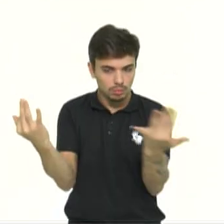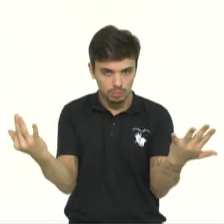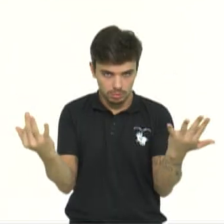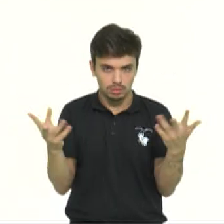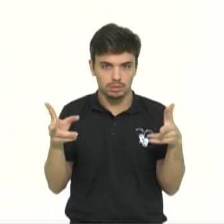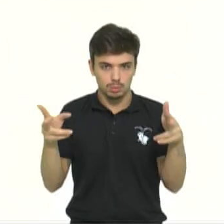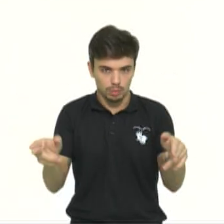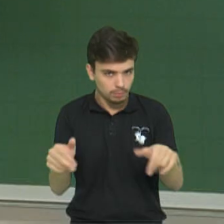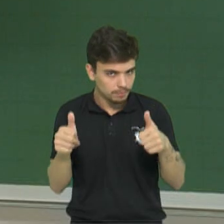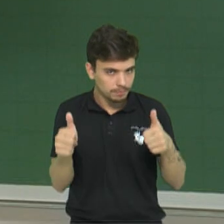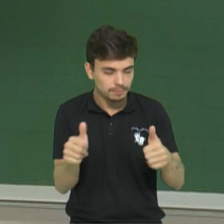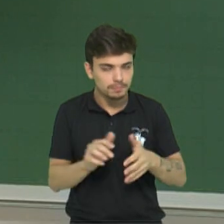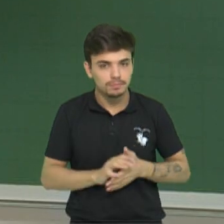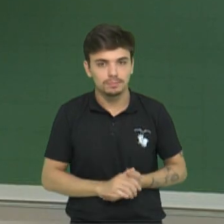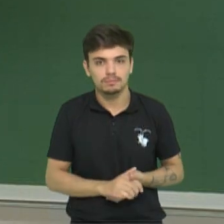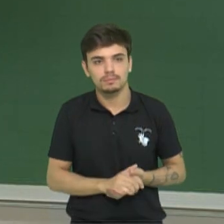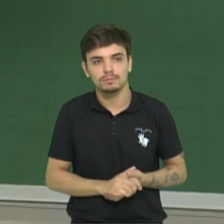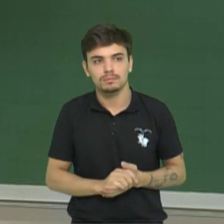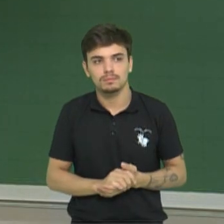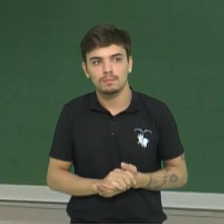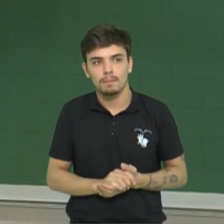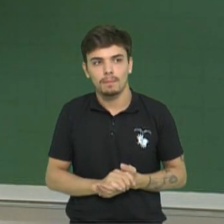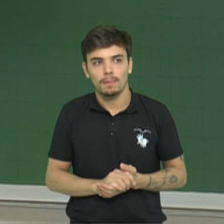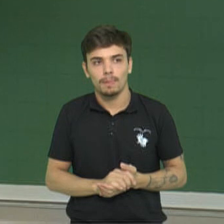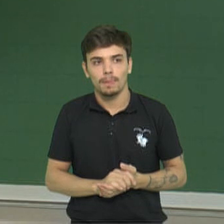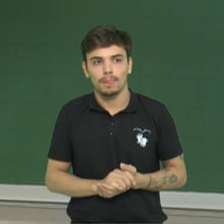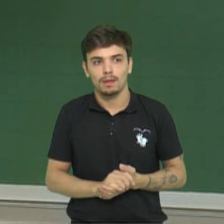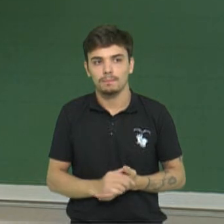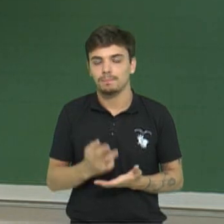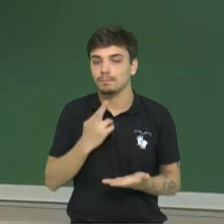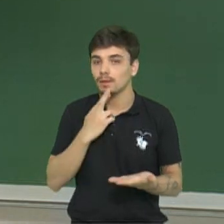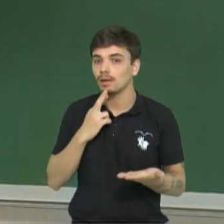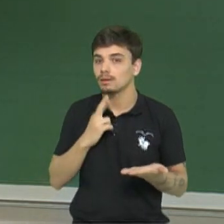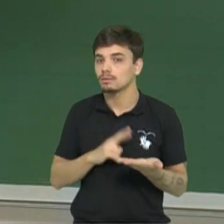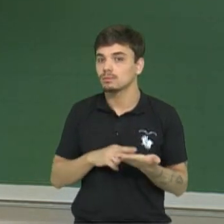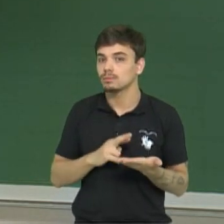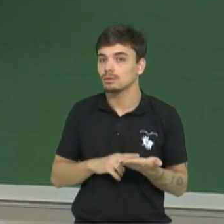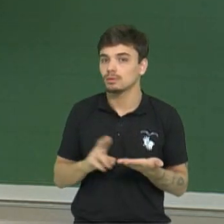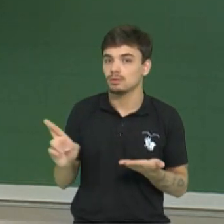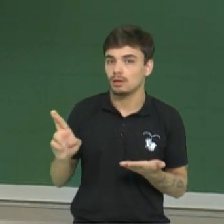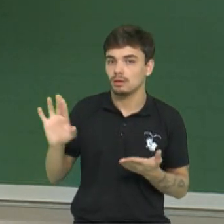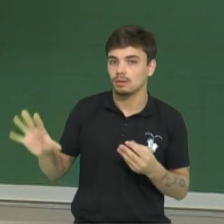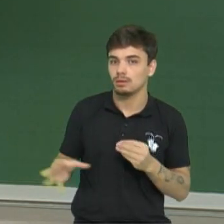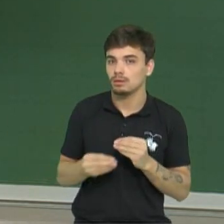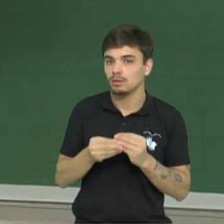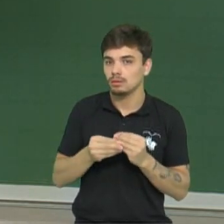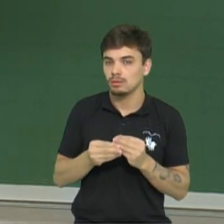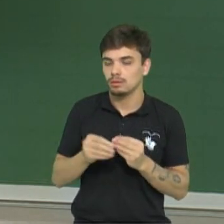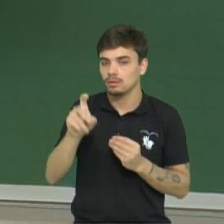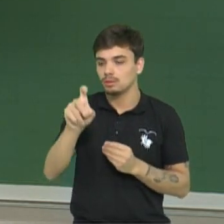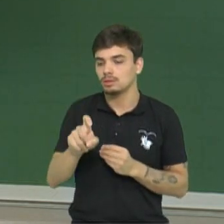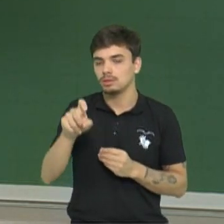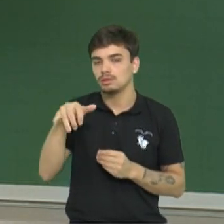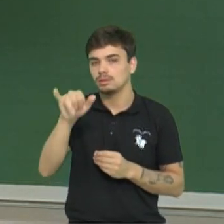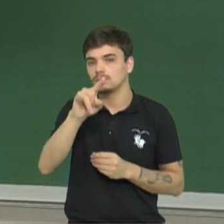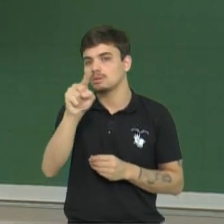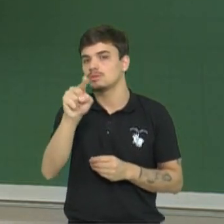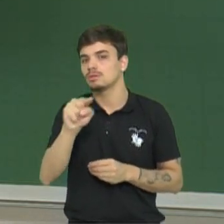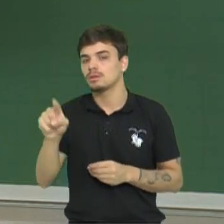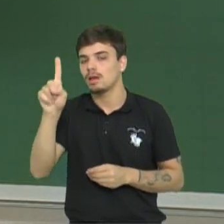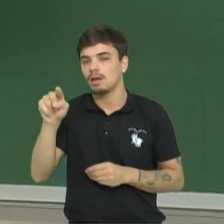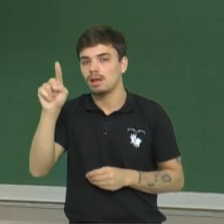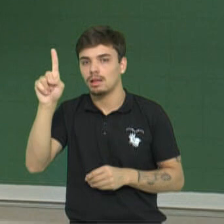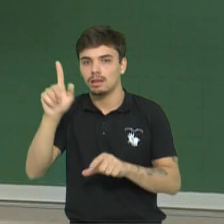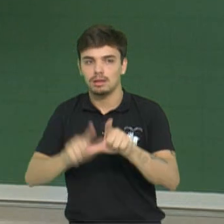da equação, certo? E a resposta que preenche lá o x, y e z é